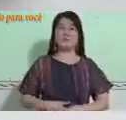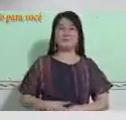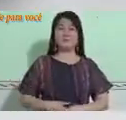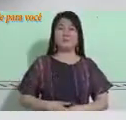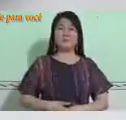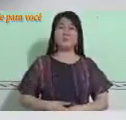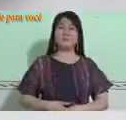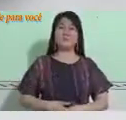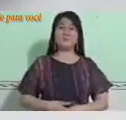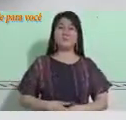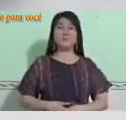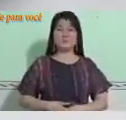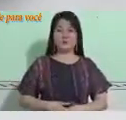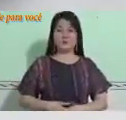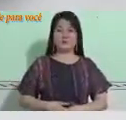O-T-R-A-T-A-M-N-T-O-F-A-R-A, acento agudo,